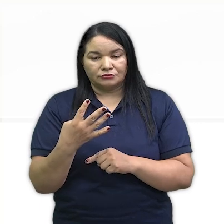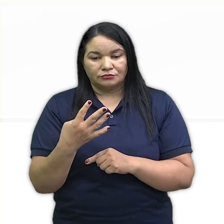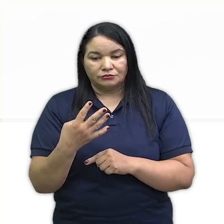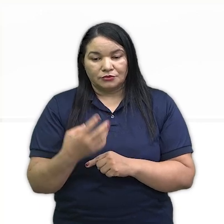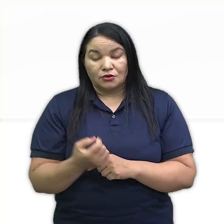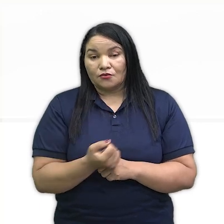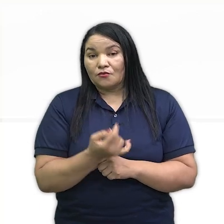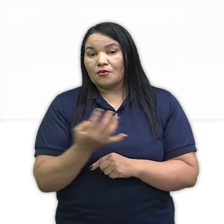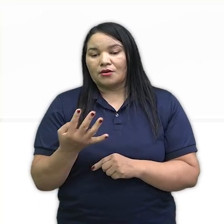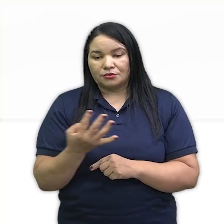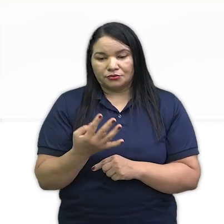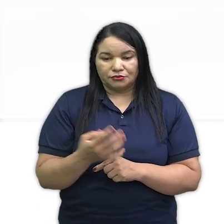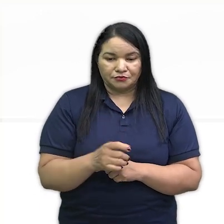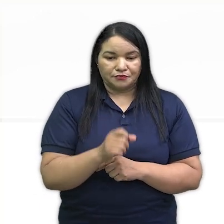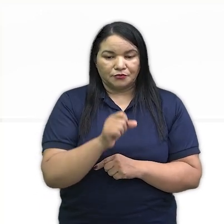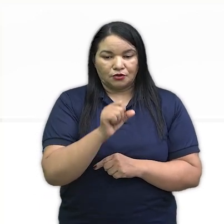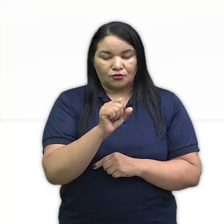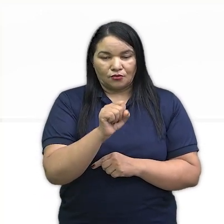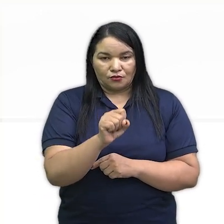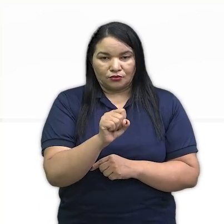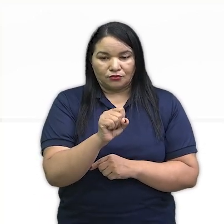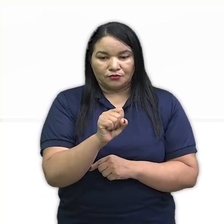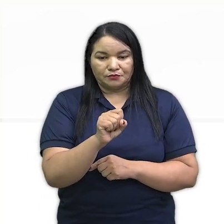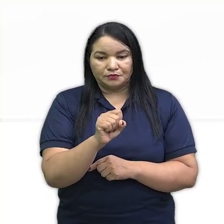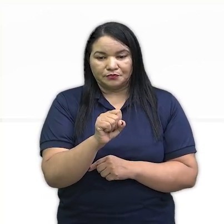Esse valor multiplicado por 4 é